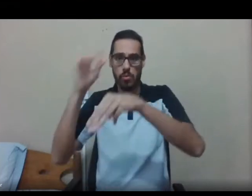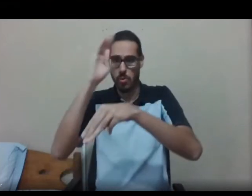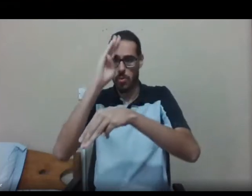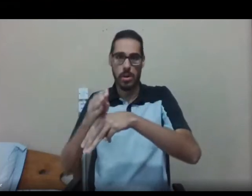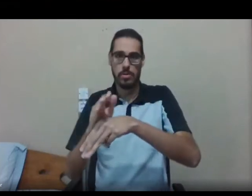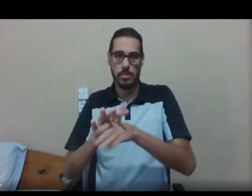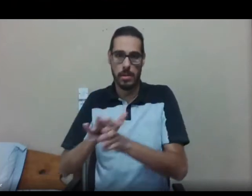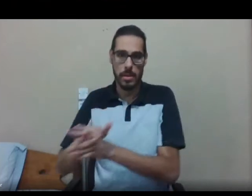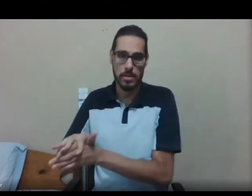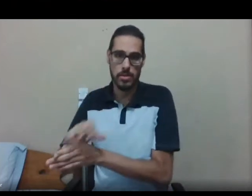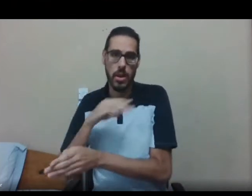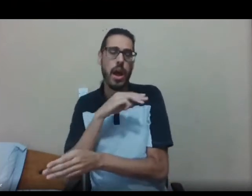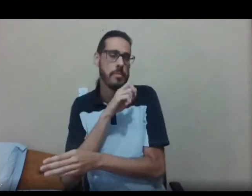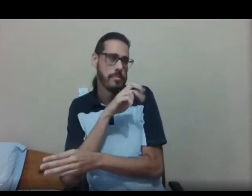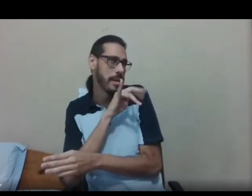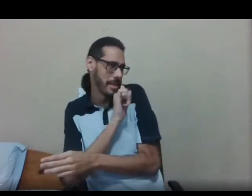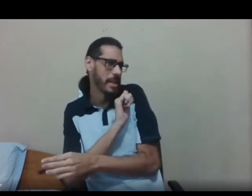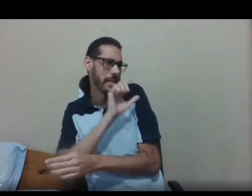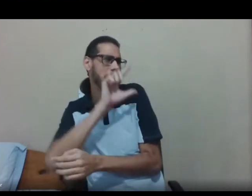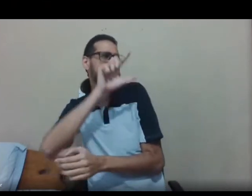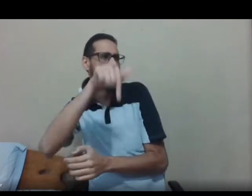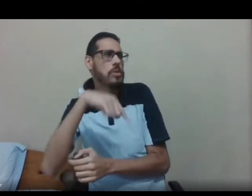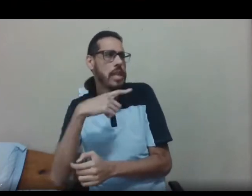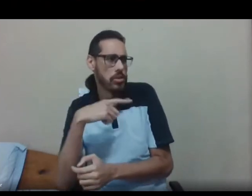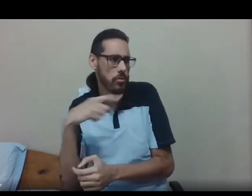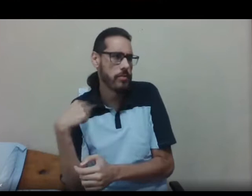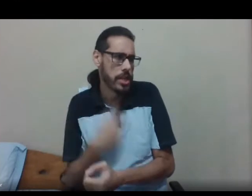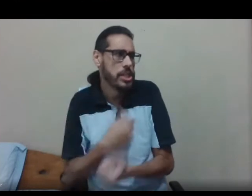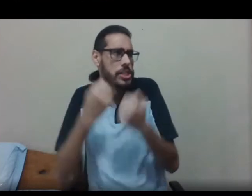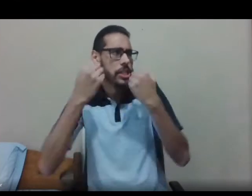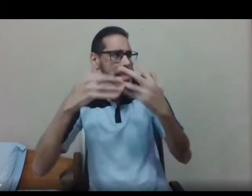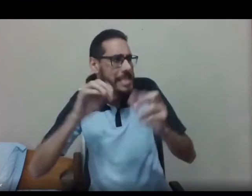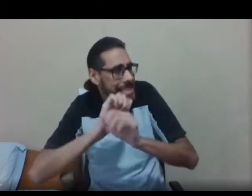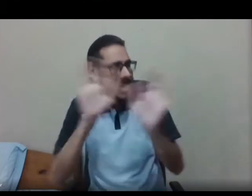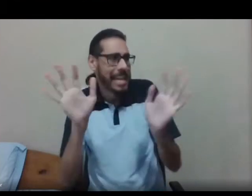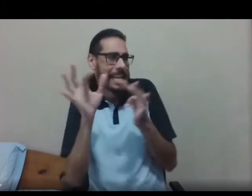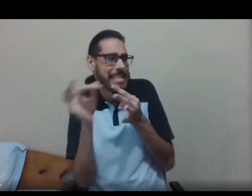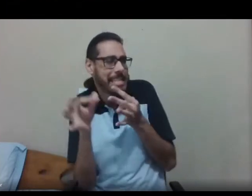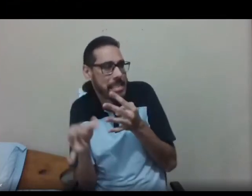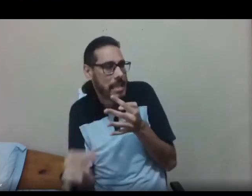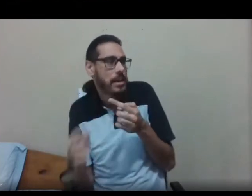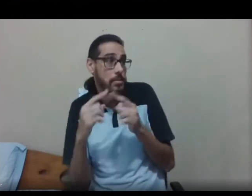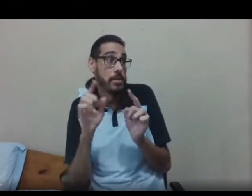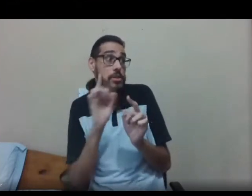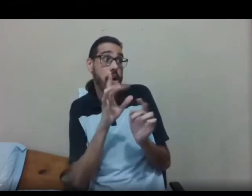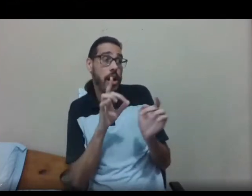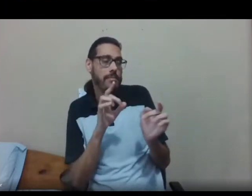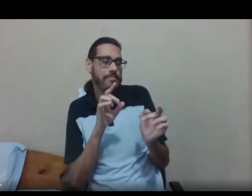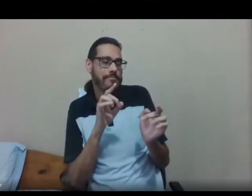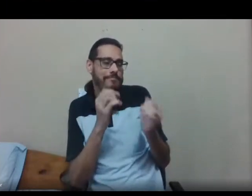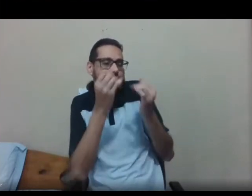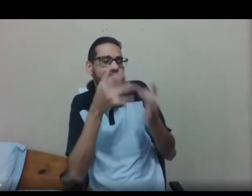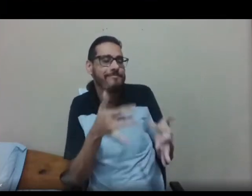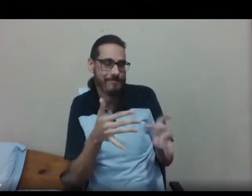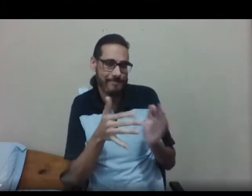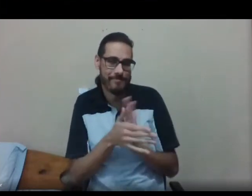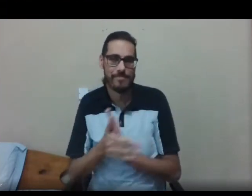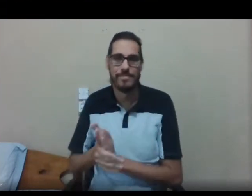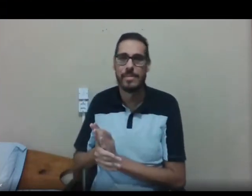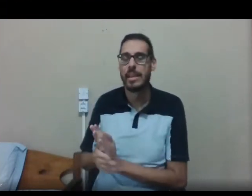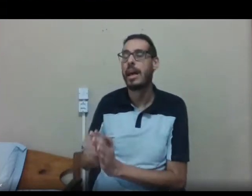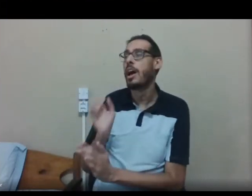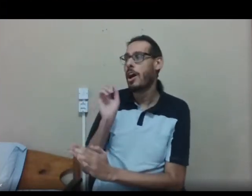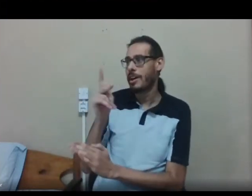Então, como outra atribuição também da coordenação de curso, é a proposição de atividades que entregarão, né, o período de